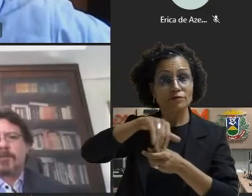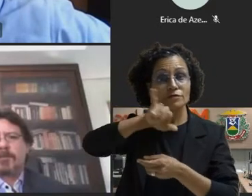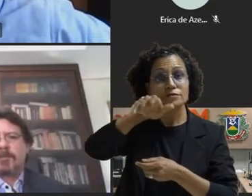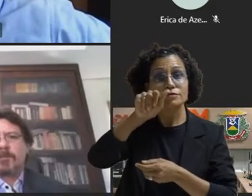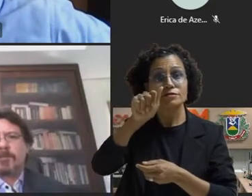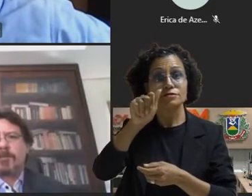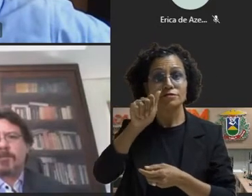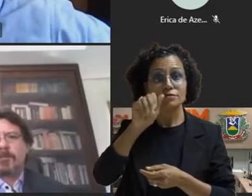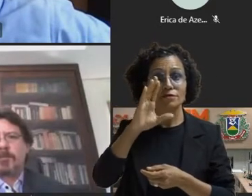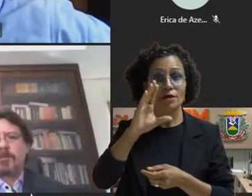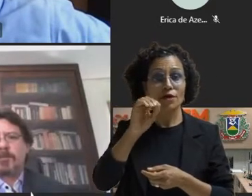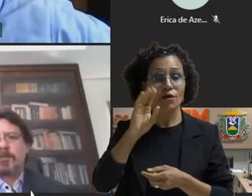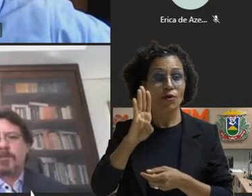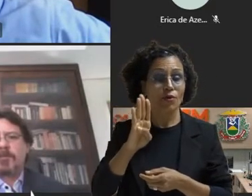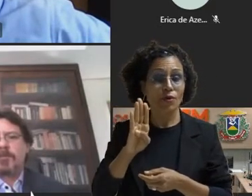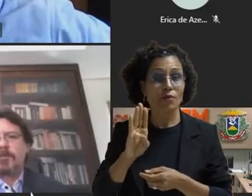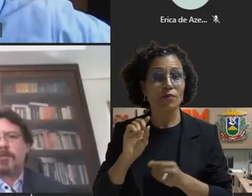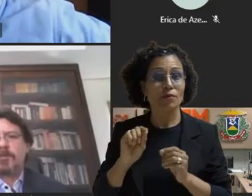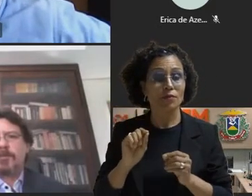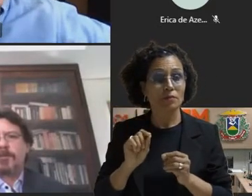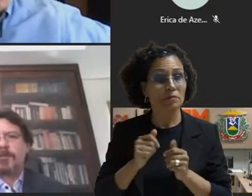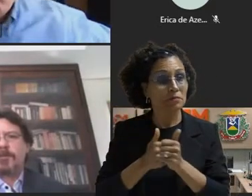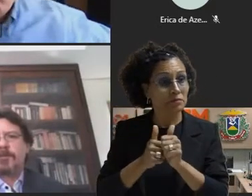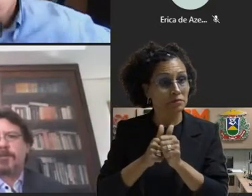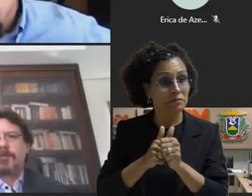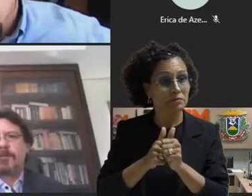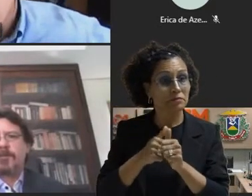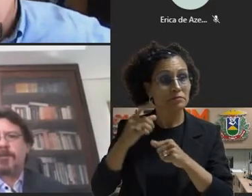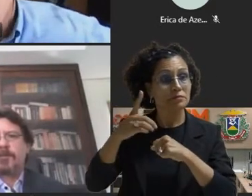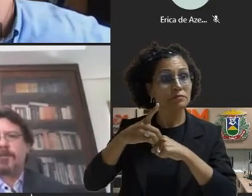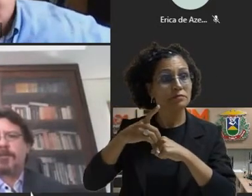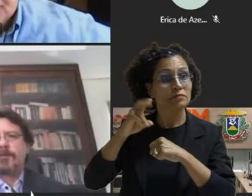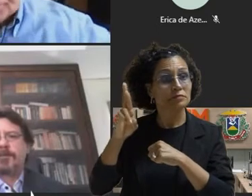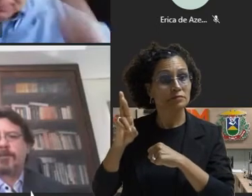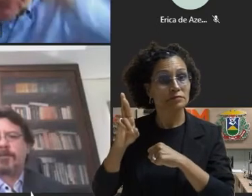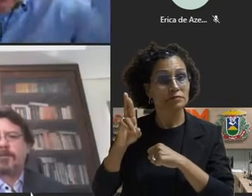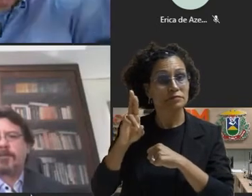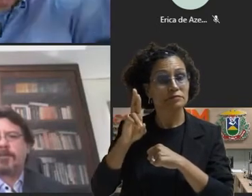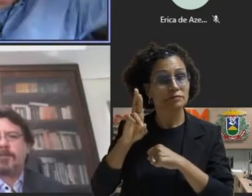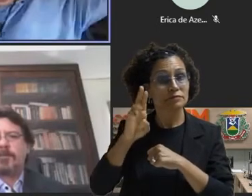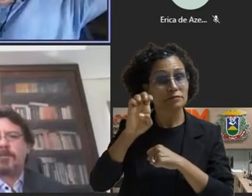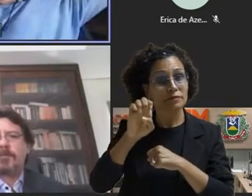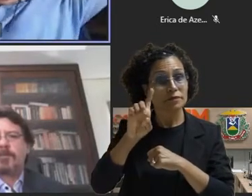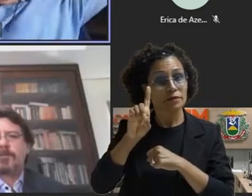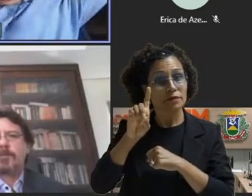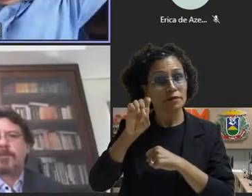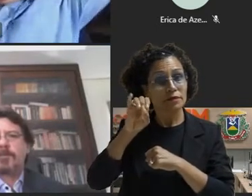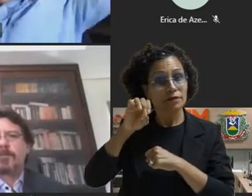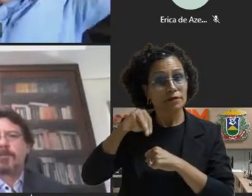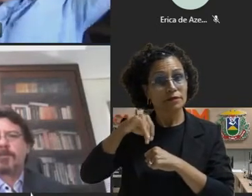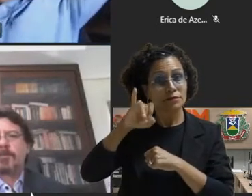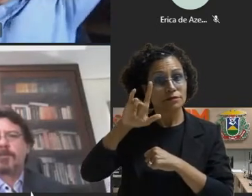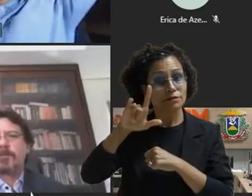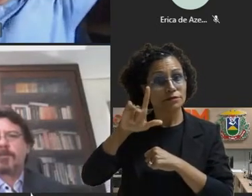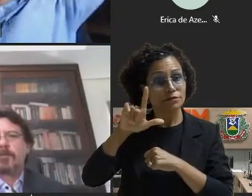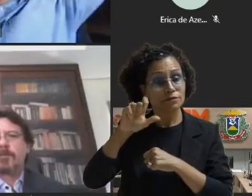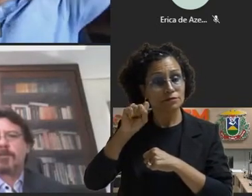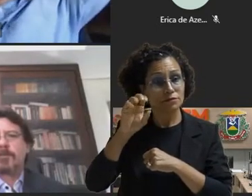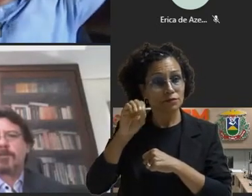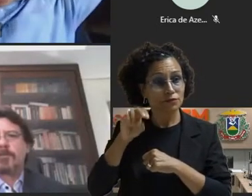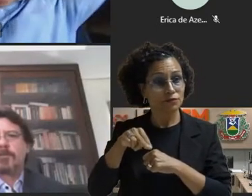Eu acompanho o relator. Doutor Edmilson, não? Eu me perco aqui.